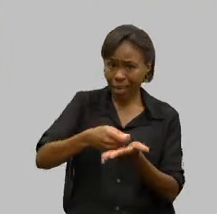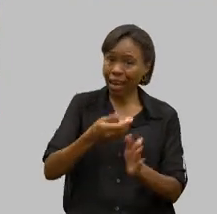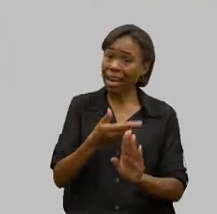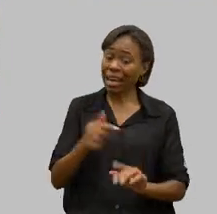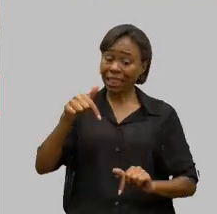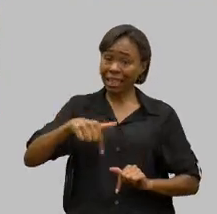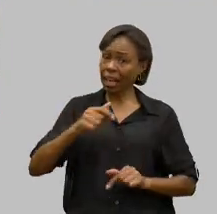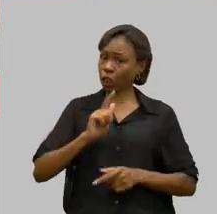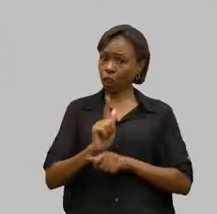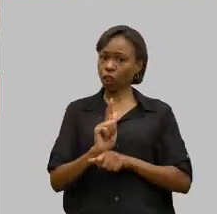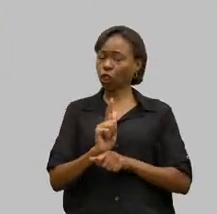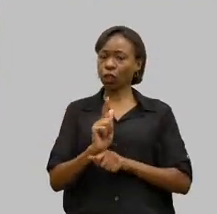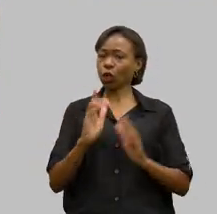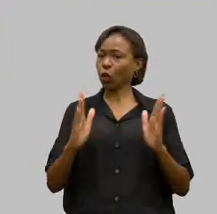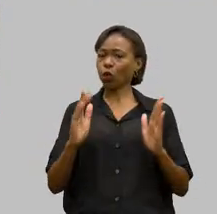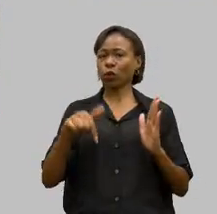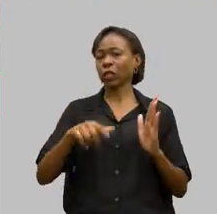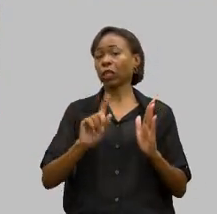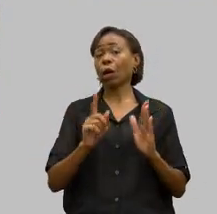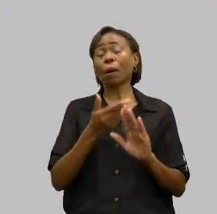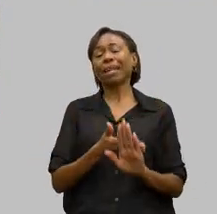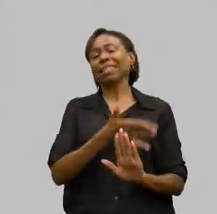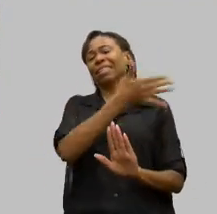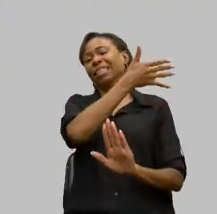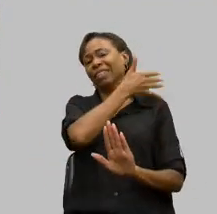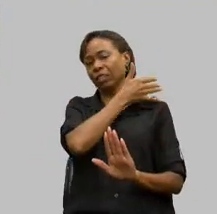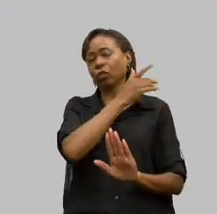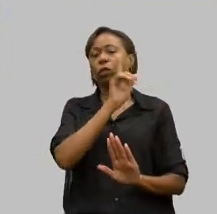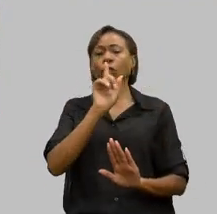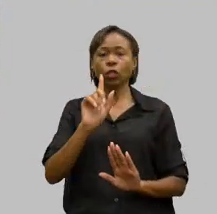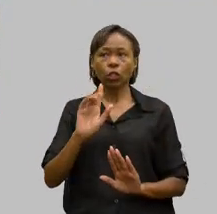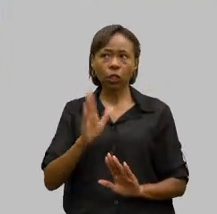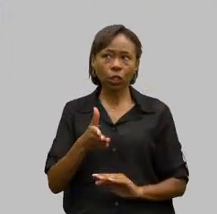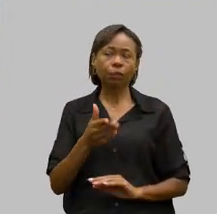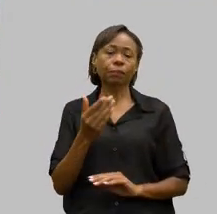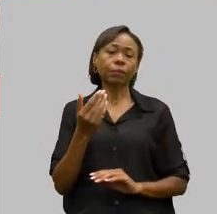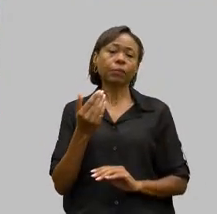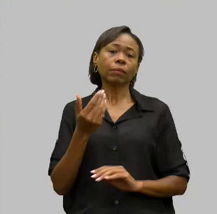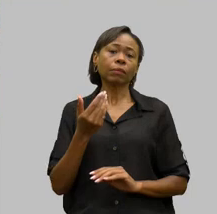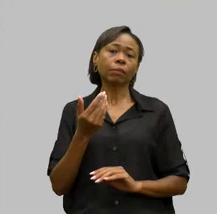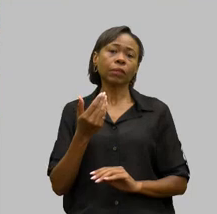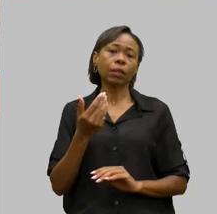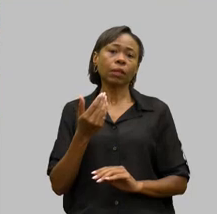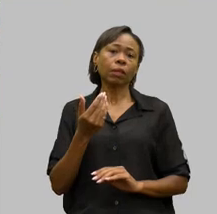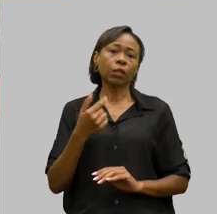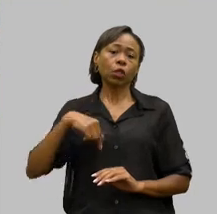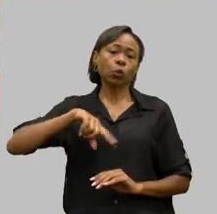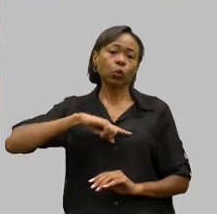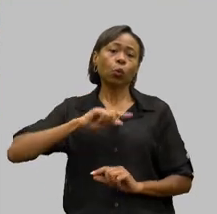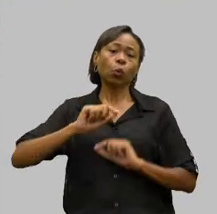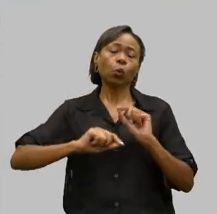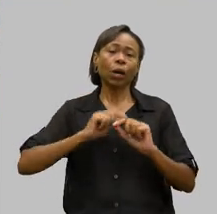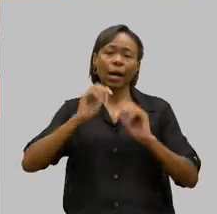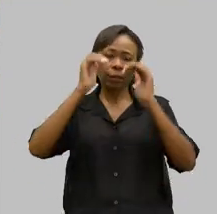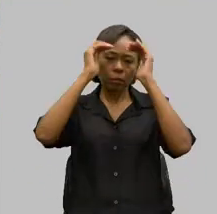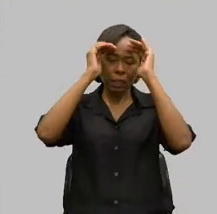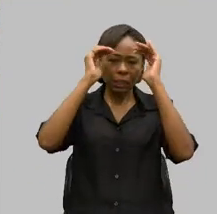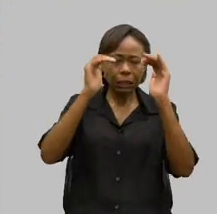podem lembrar das diversas TCs geradas para poder cumprir índices educacionais,